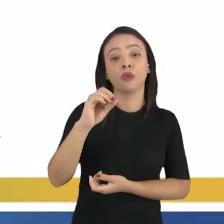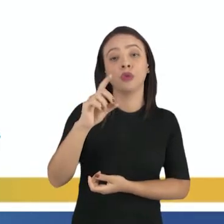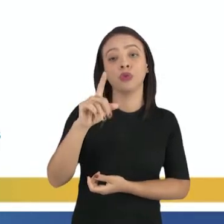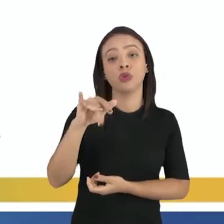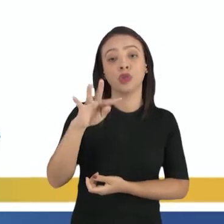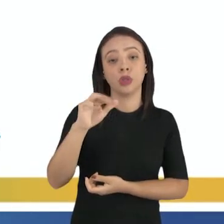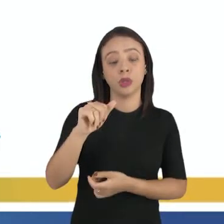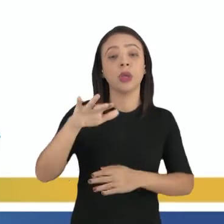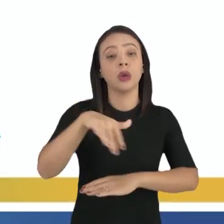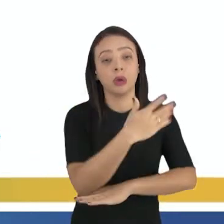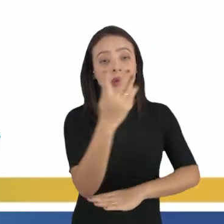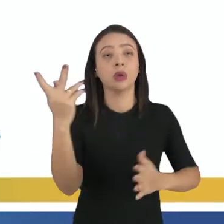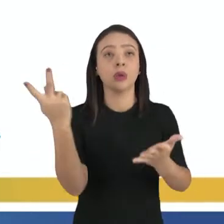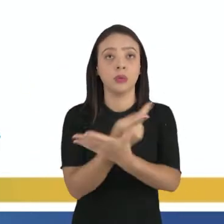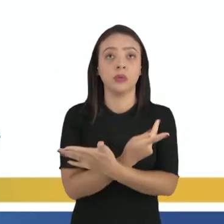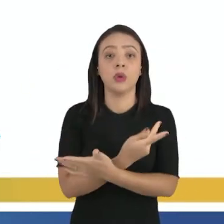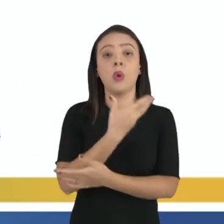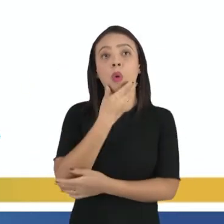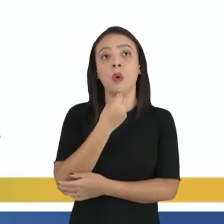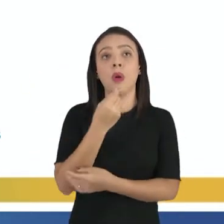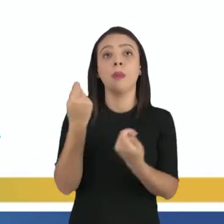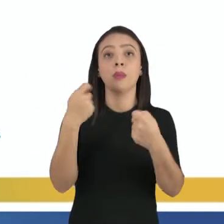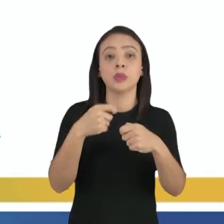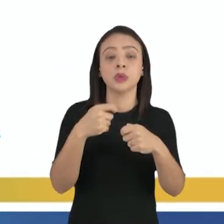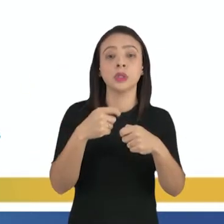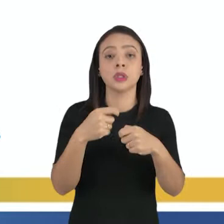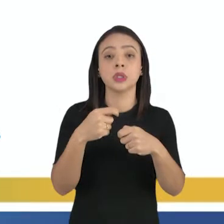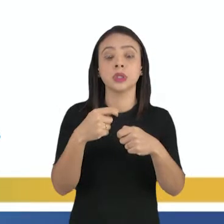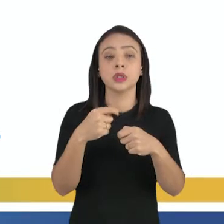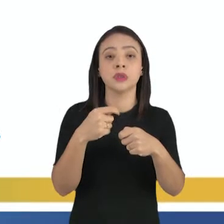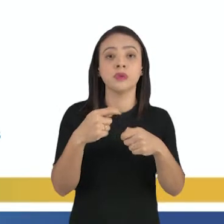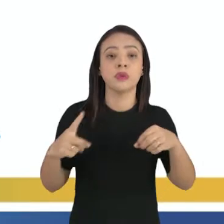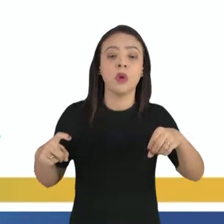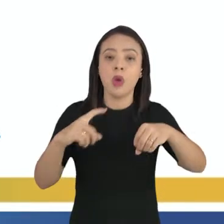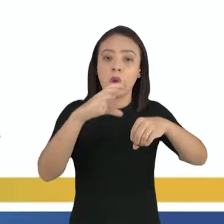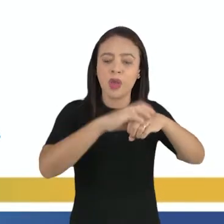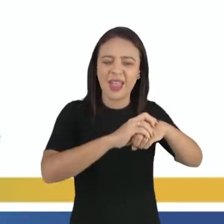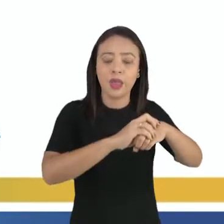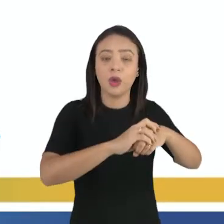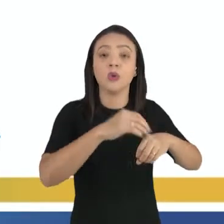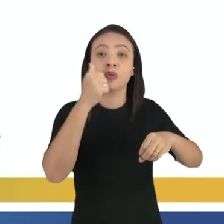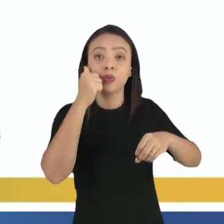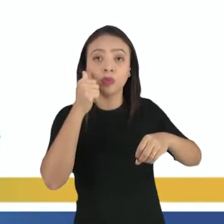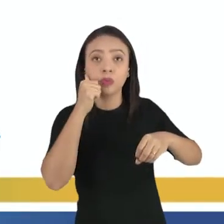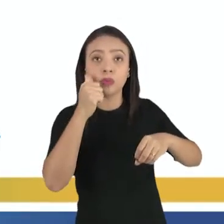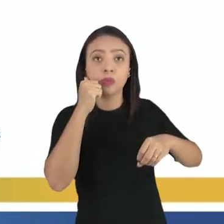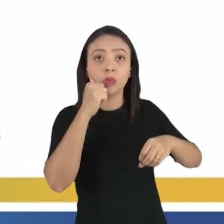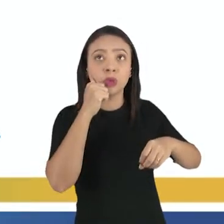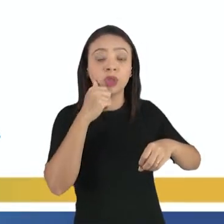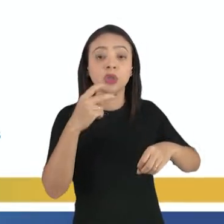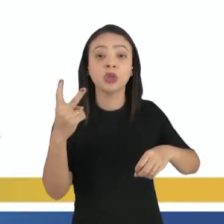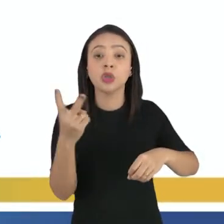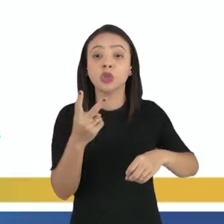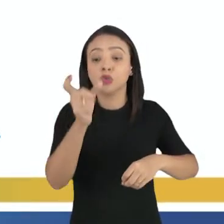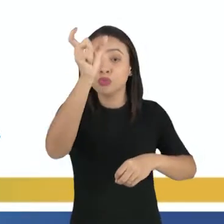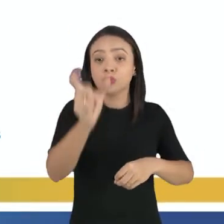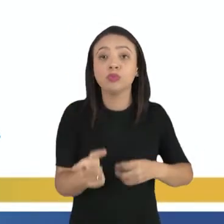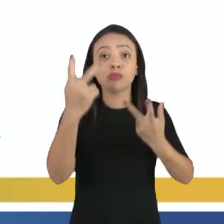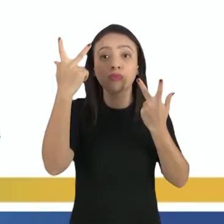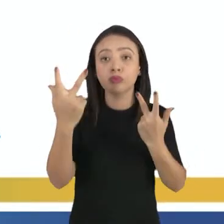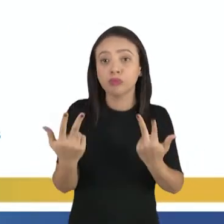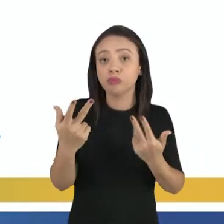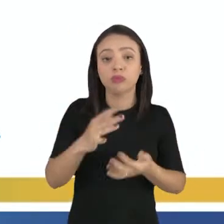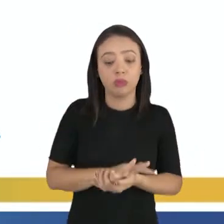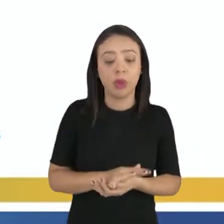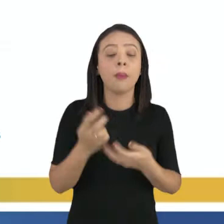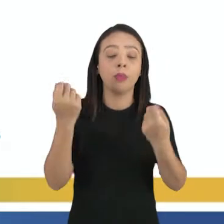Os gametas masculinos, eles podem fecundar os gametas femininos de um mesmo indivíduo. Ele é